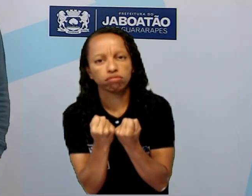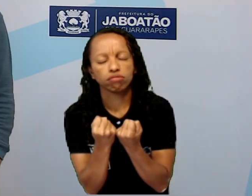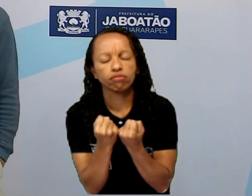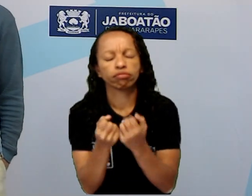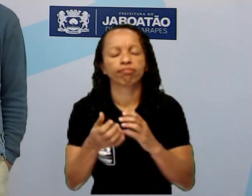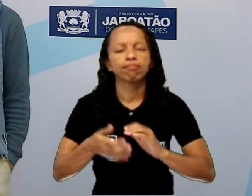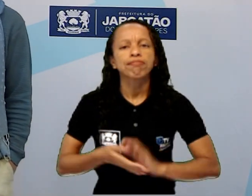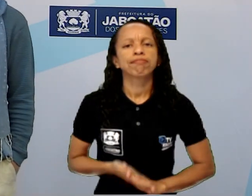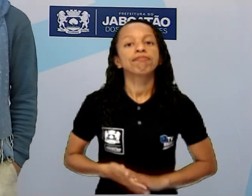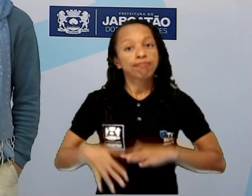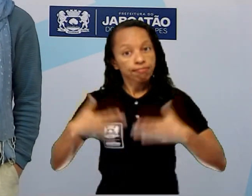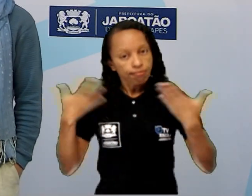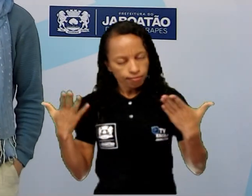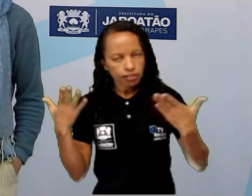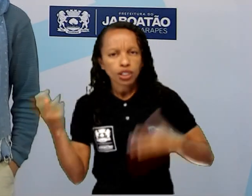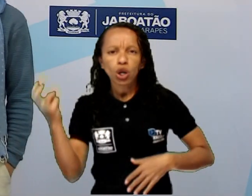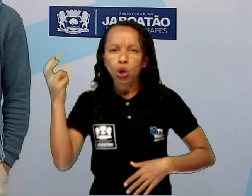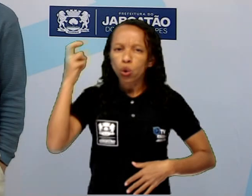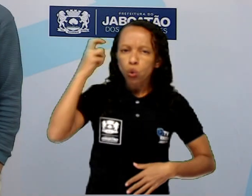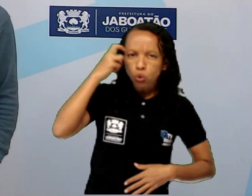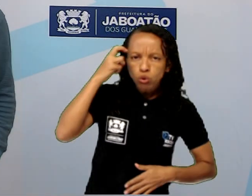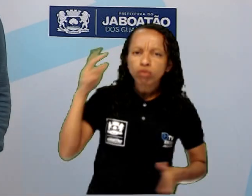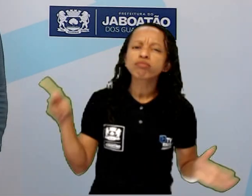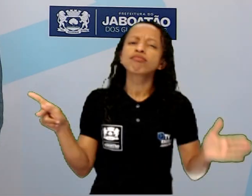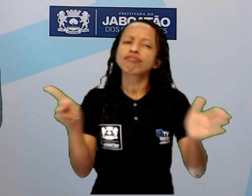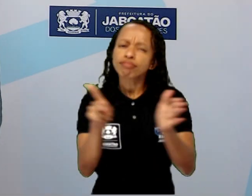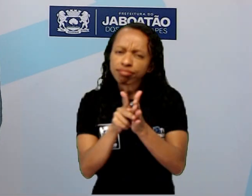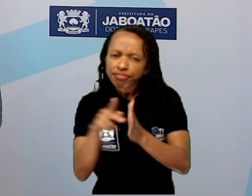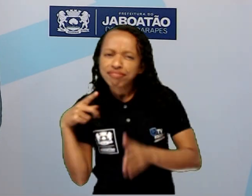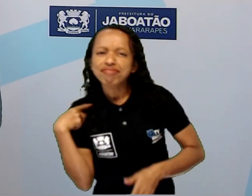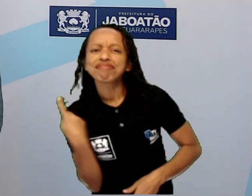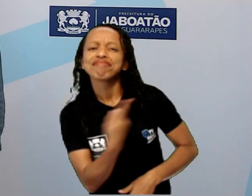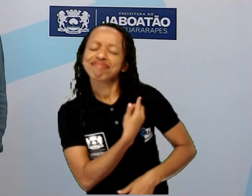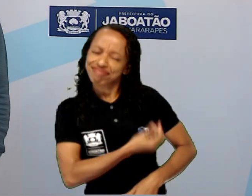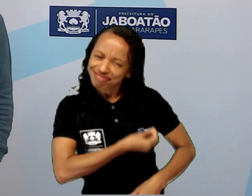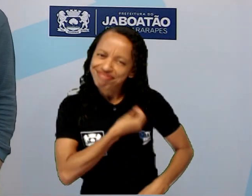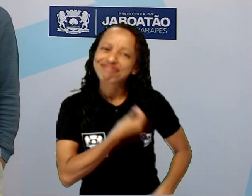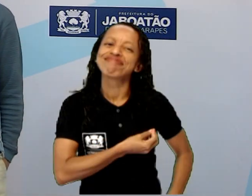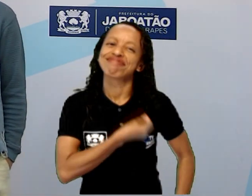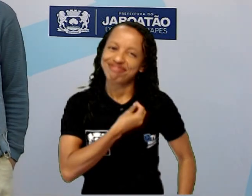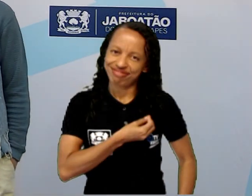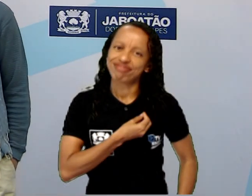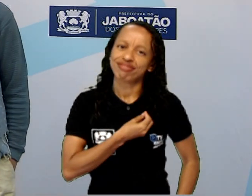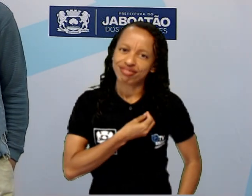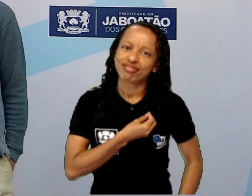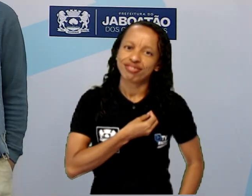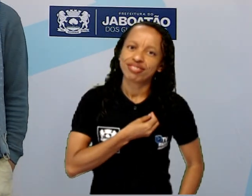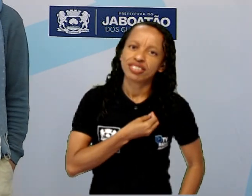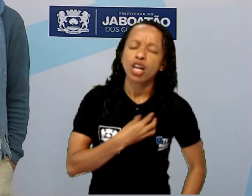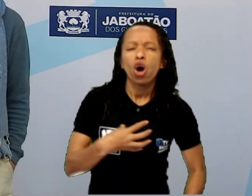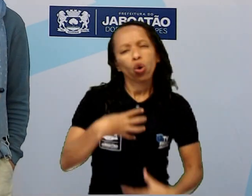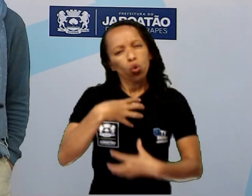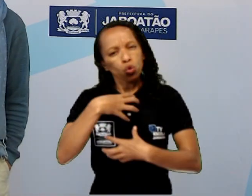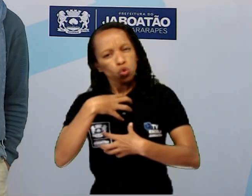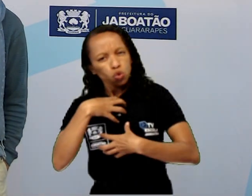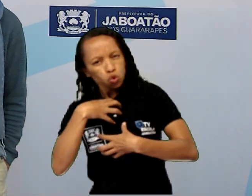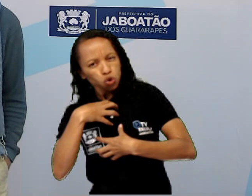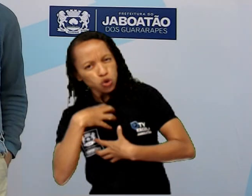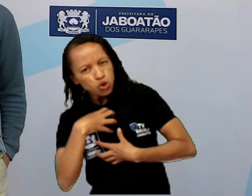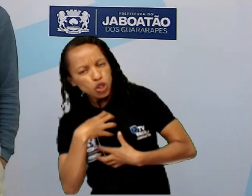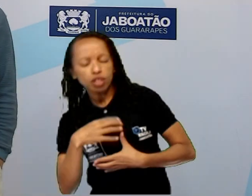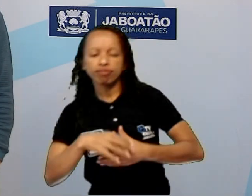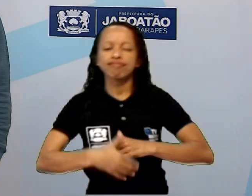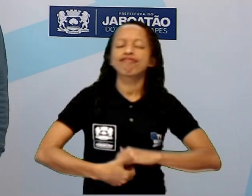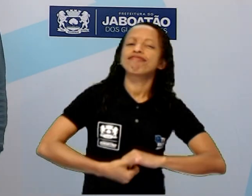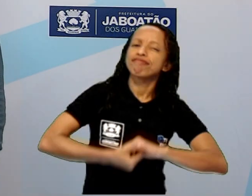anteriormente, a cultura faz parte do nosso viver, né? Então, o modo como a gente cumprimenta, o modo como a gente abraça,